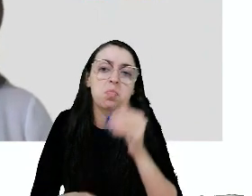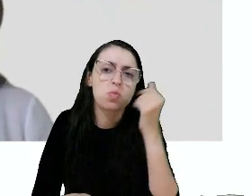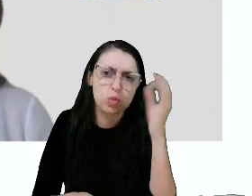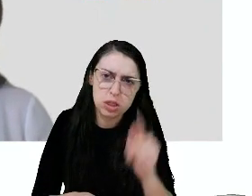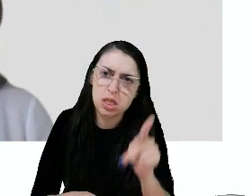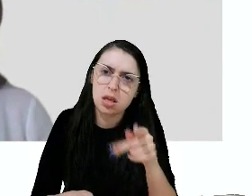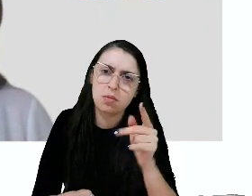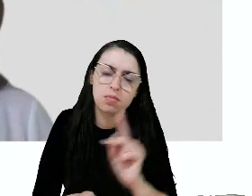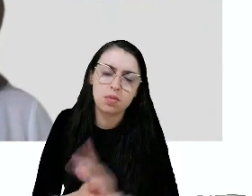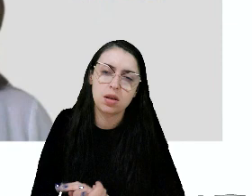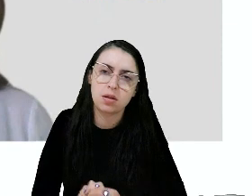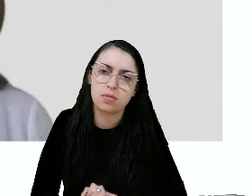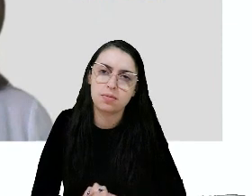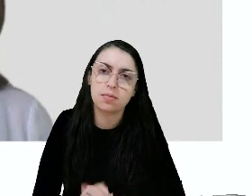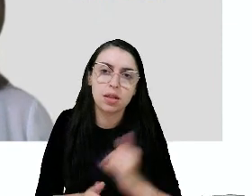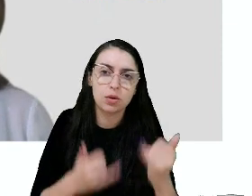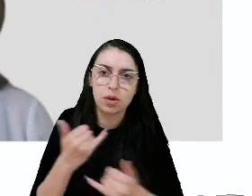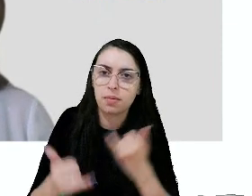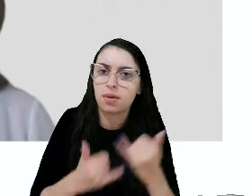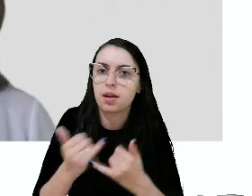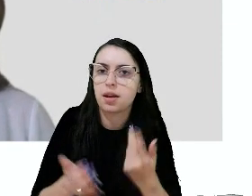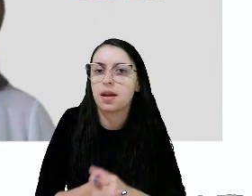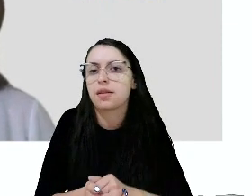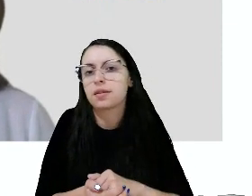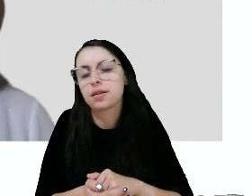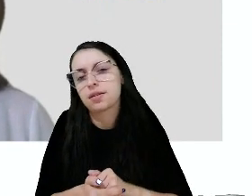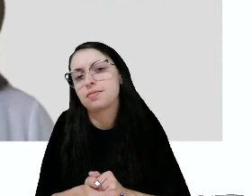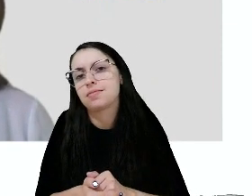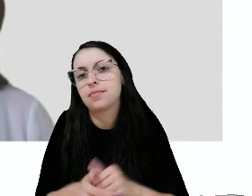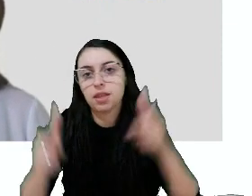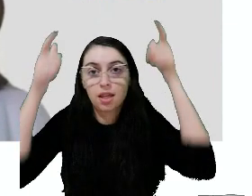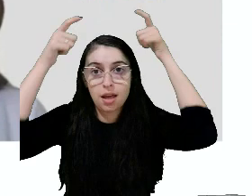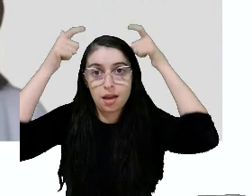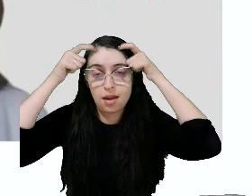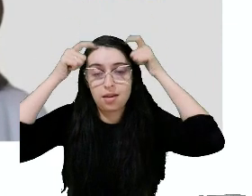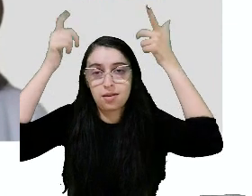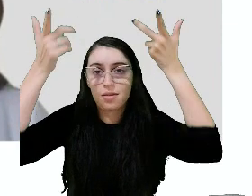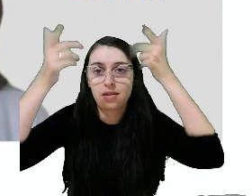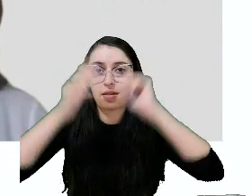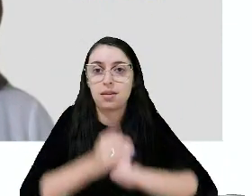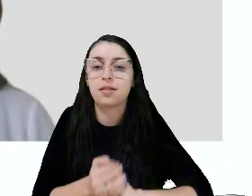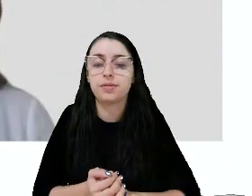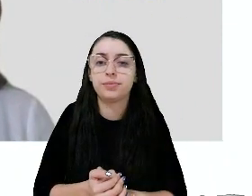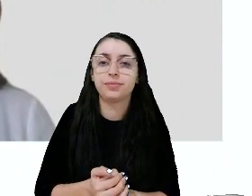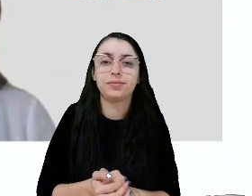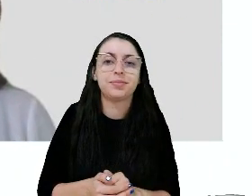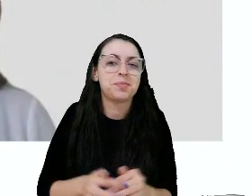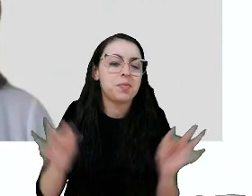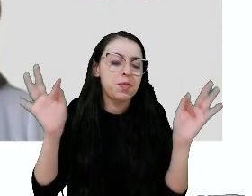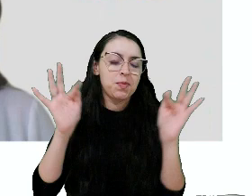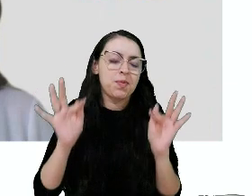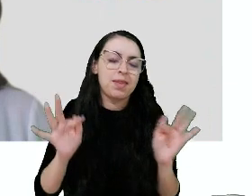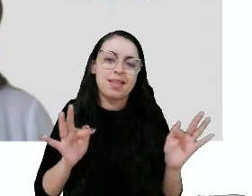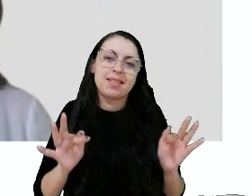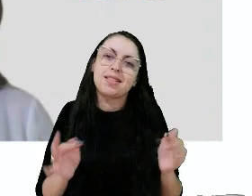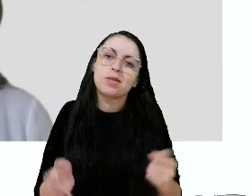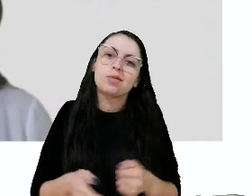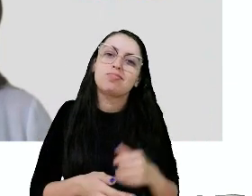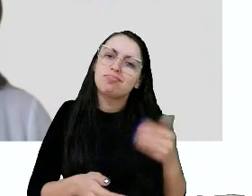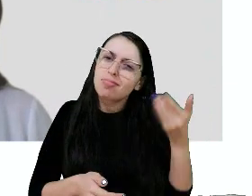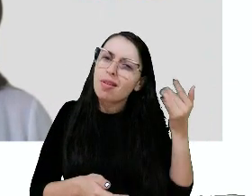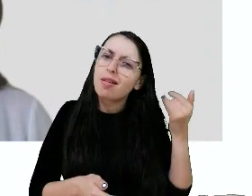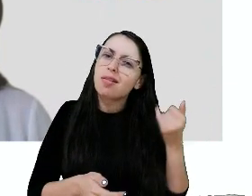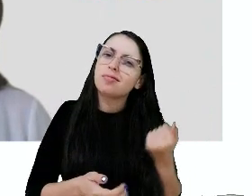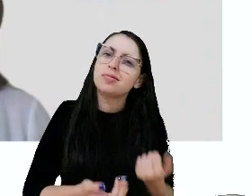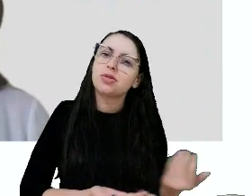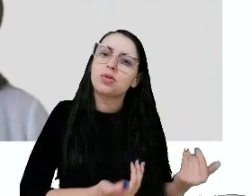que acontecer. E começa com essa brincadeira sem graça de nos chamar de rainha, que eu, felizmente, né, sempre,